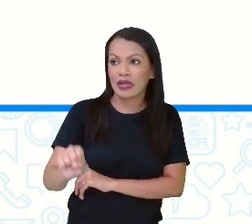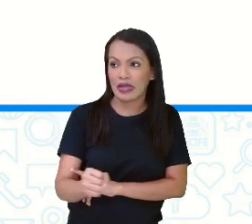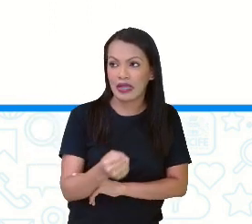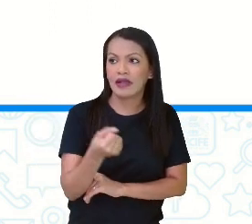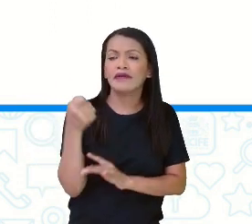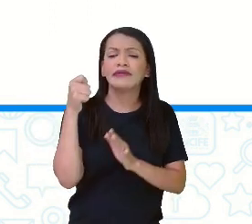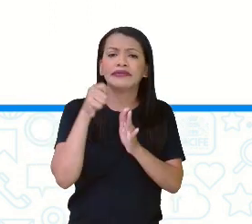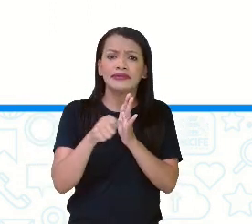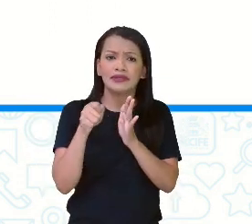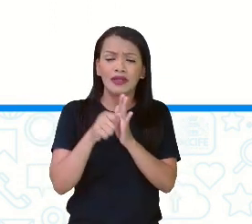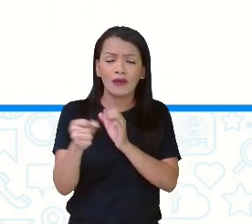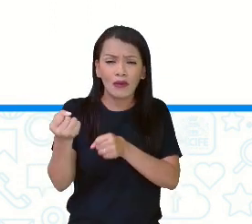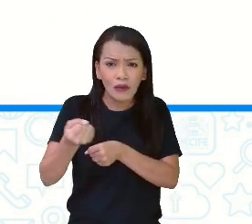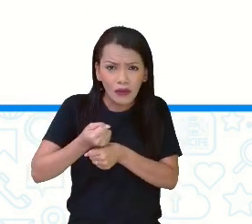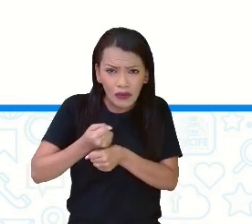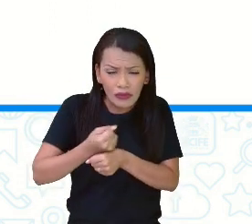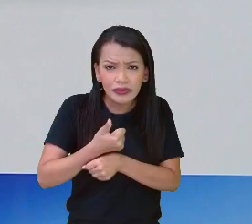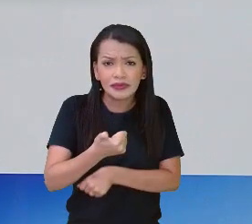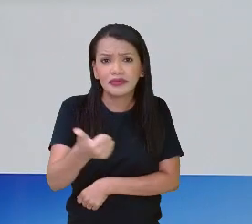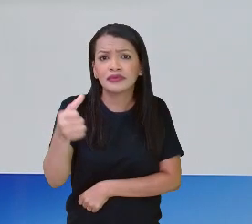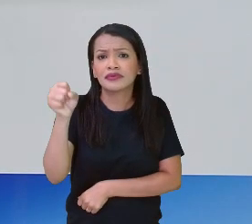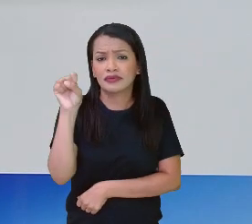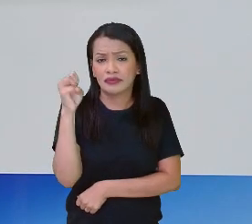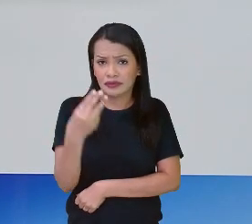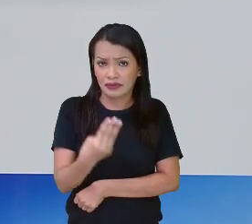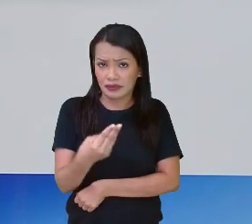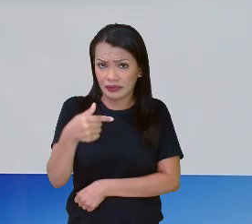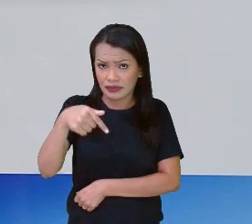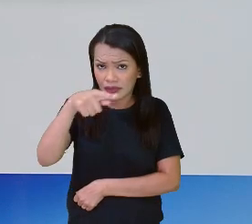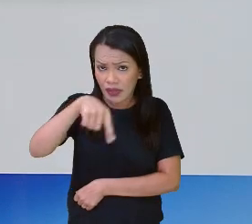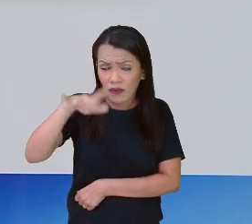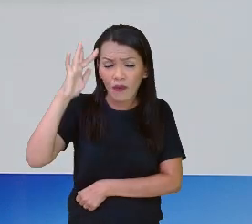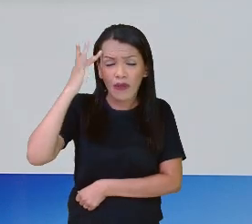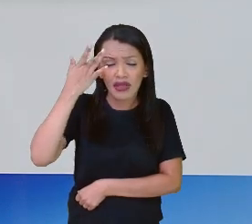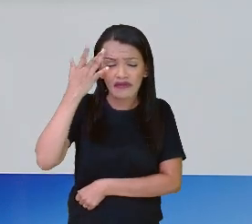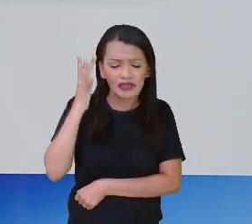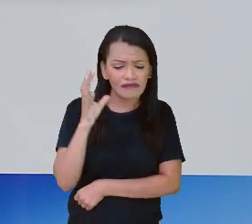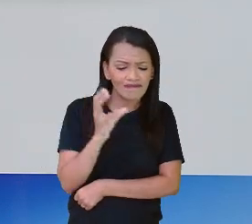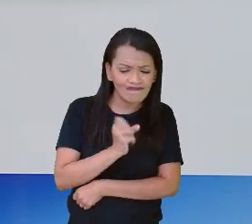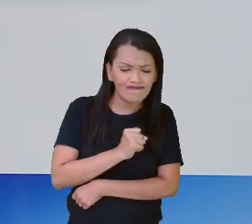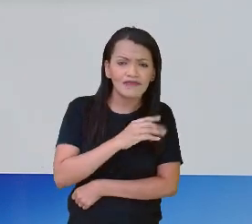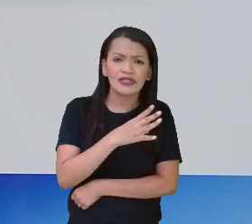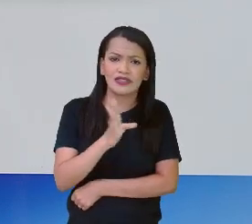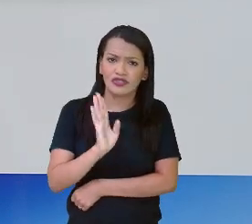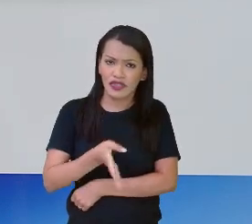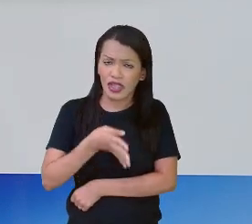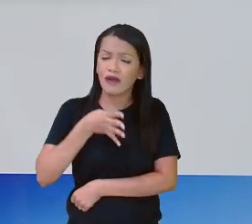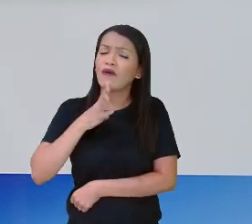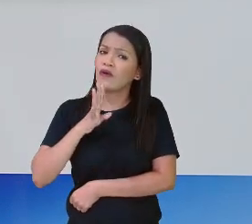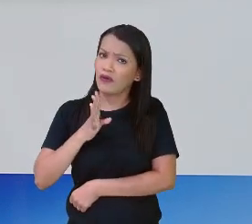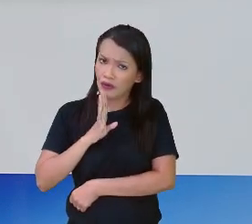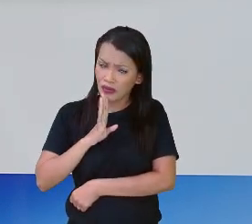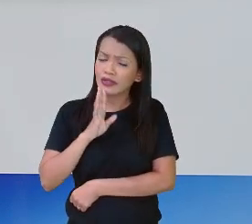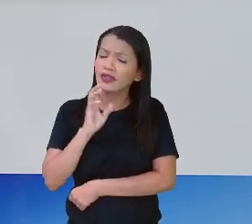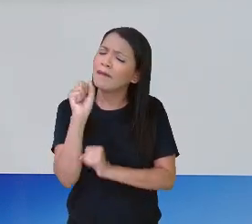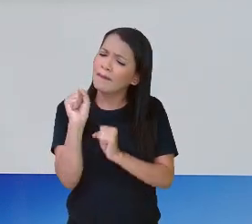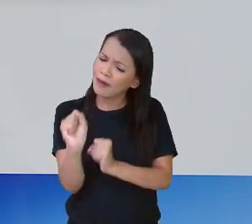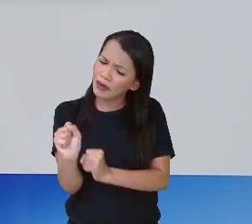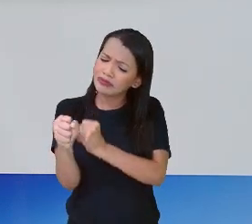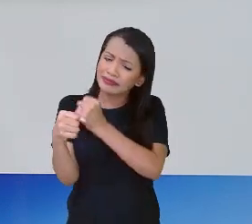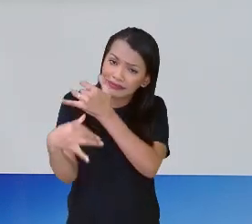1837. É uma história um pouquinho comprida, mas eu acho que vocês vão amar. Quem já conhece, pode dizer para mim aí no chat, você já ouviu essa